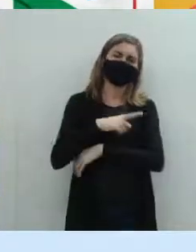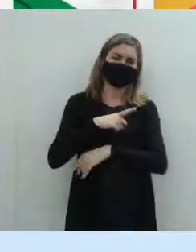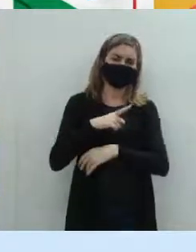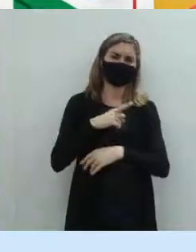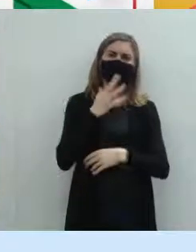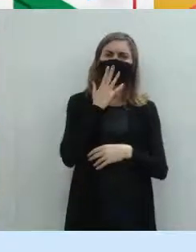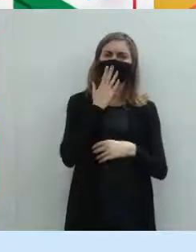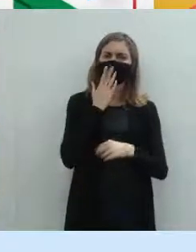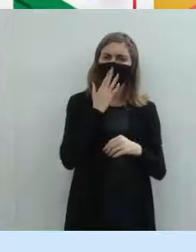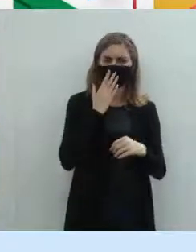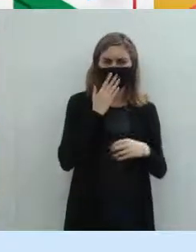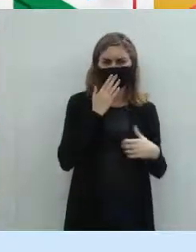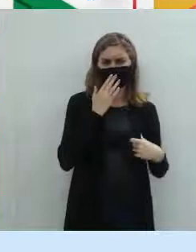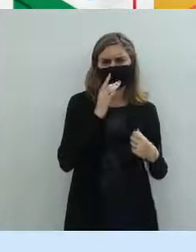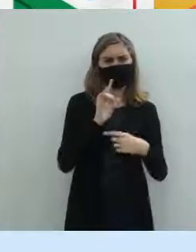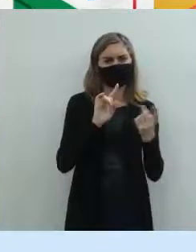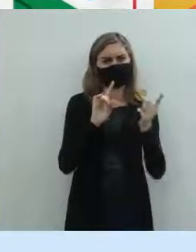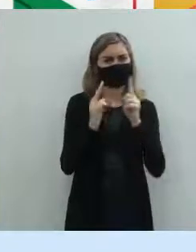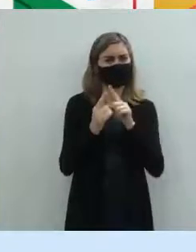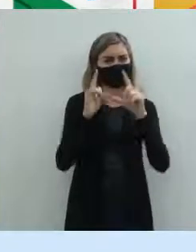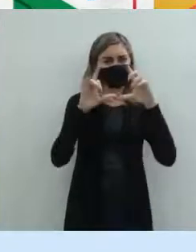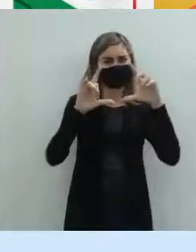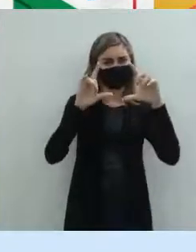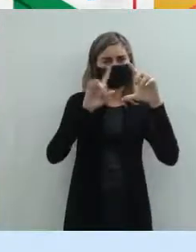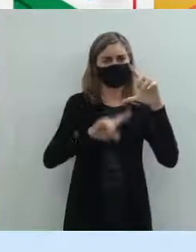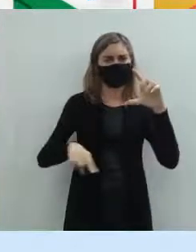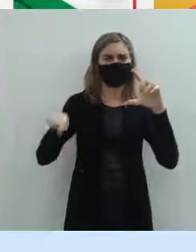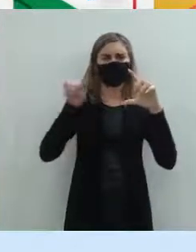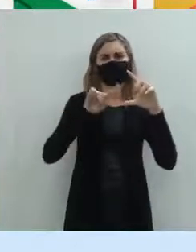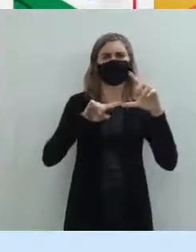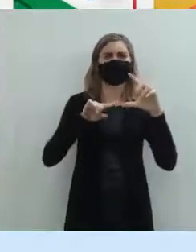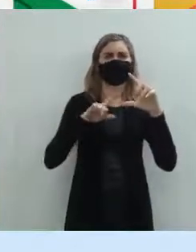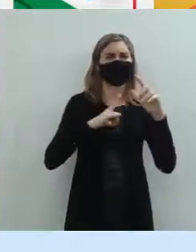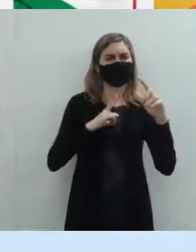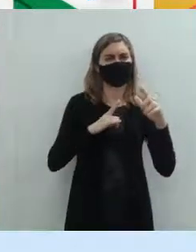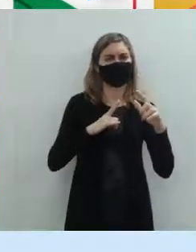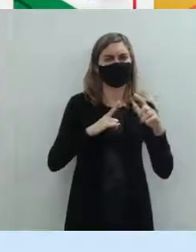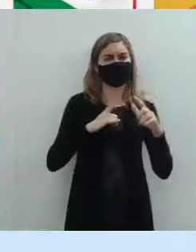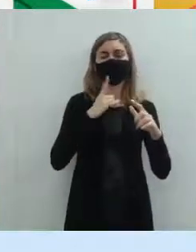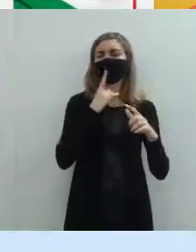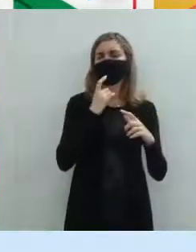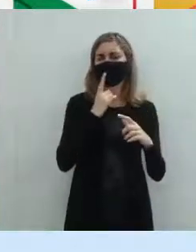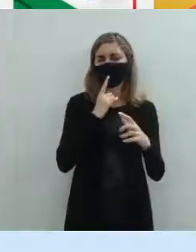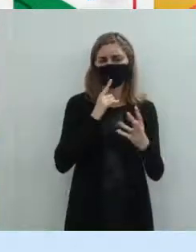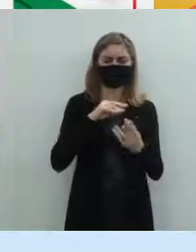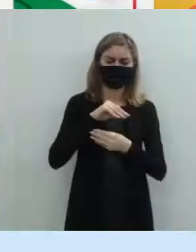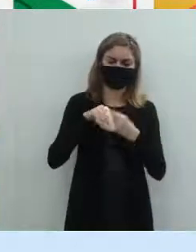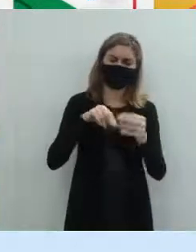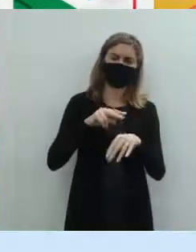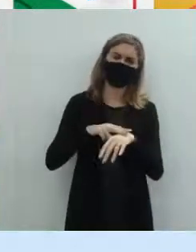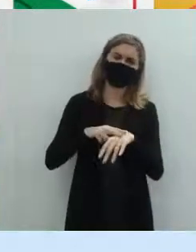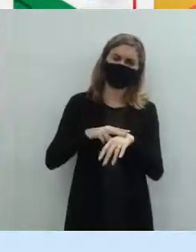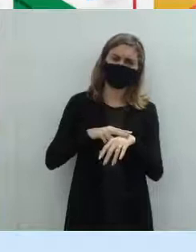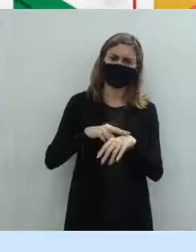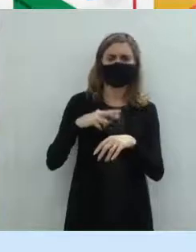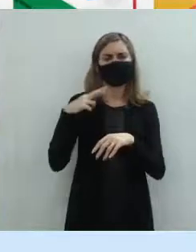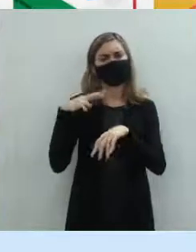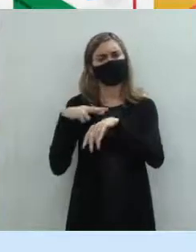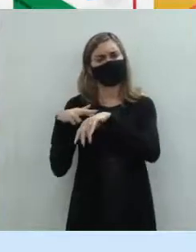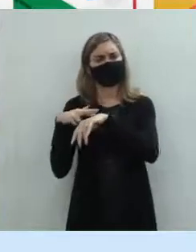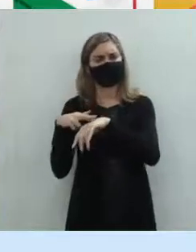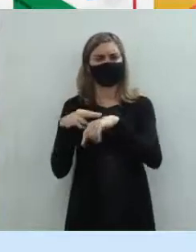as cores opostas no círculo cromático. A gente tem o círculo, o vermelho com verde, o roxo com